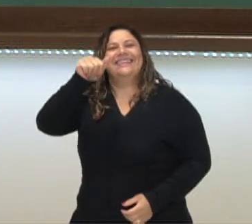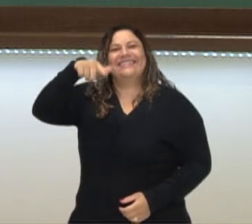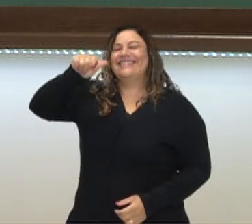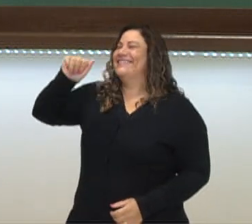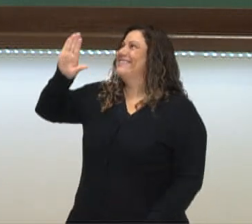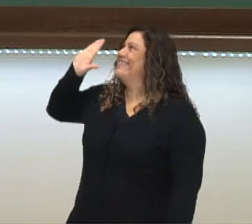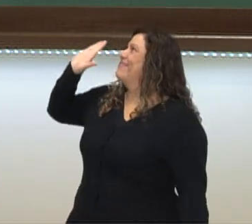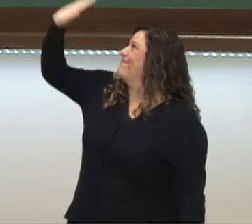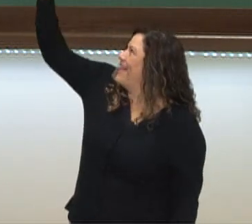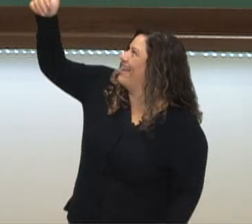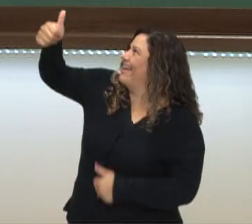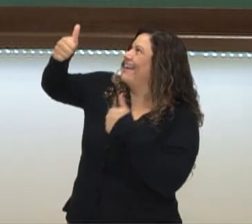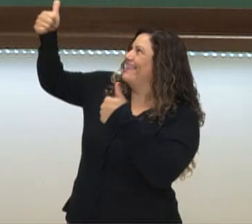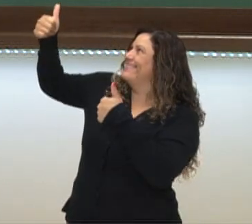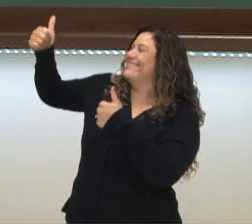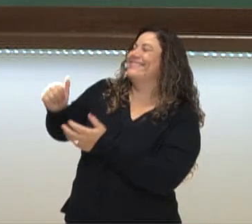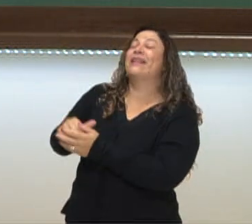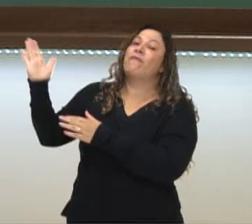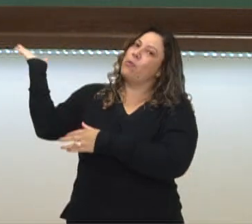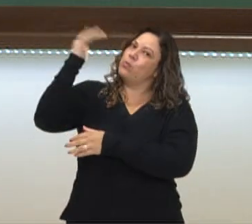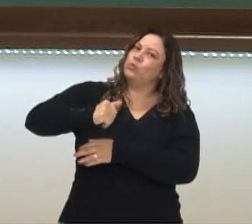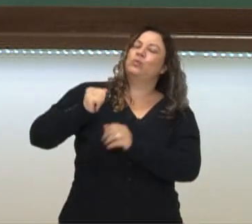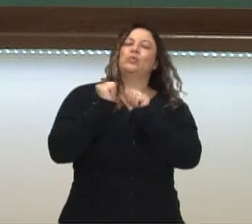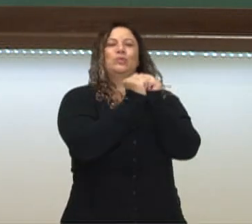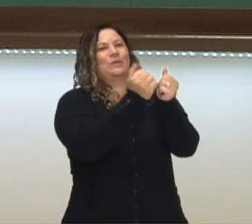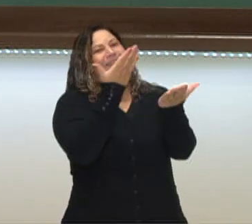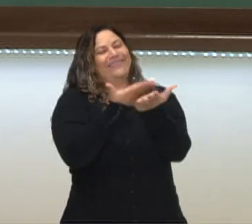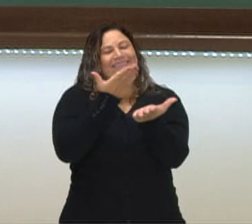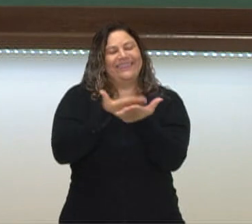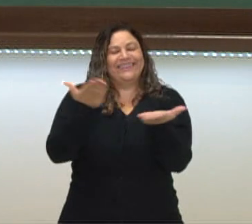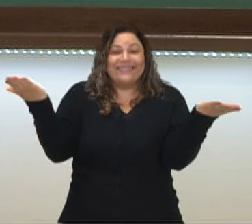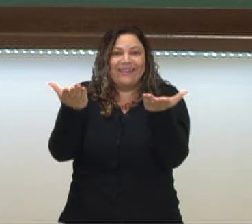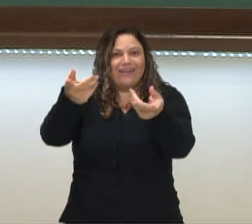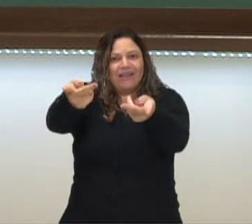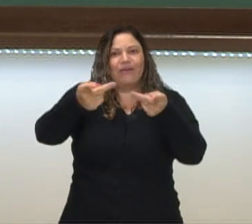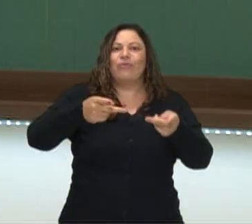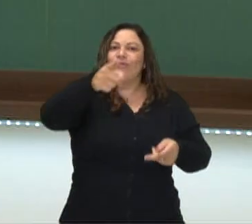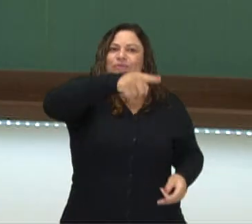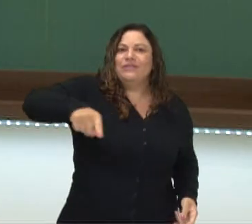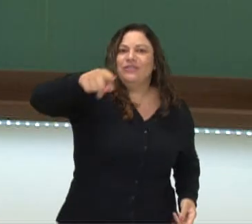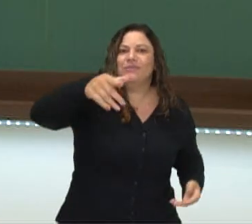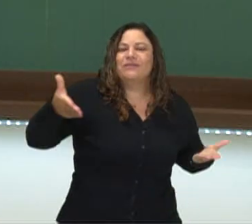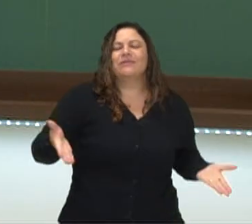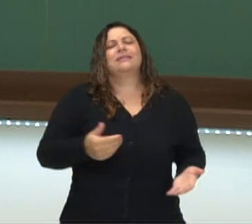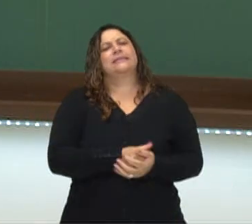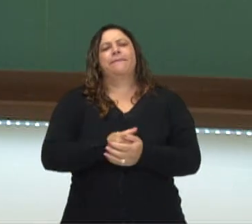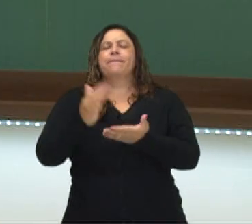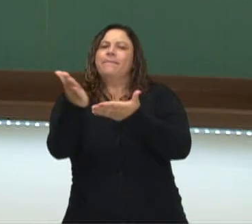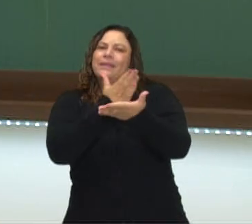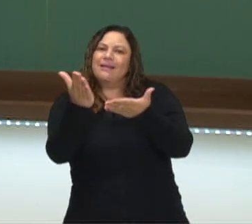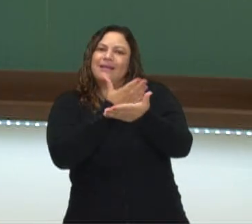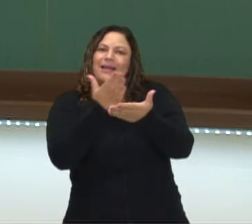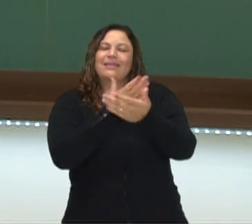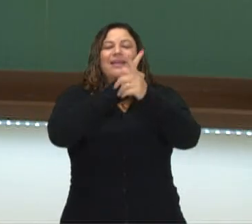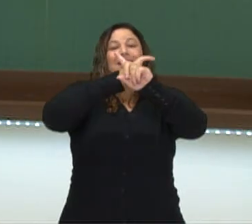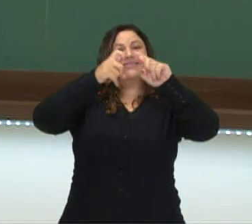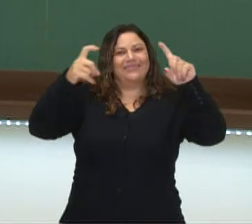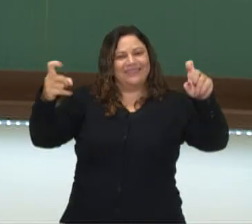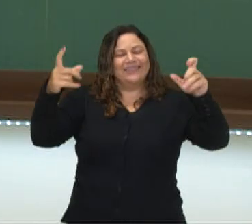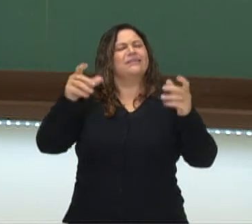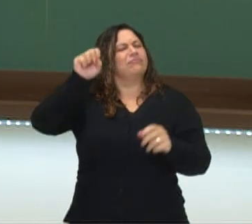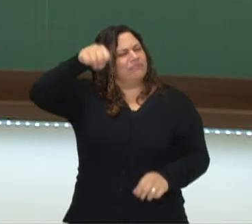aqui, minha querida. Vamos juntas nessa aula. E eu quero fazer um convite para você. Pega o teu caderno de ciências.